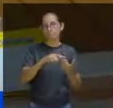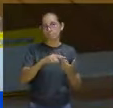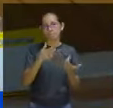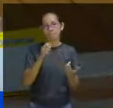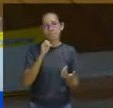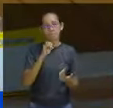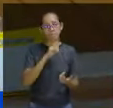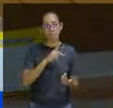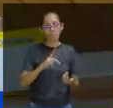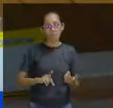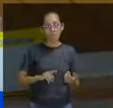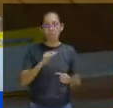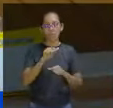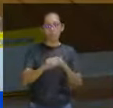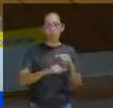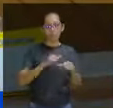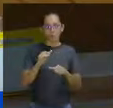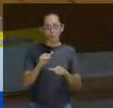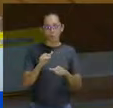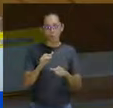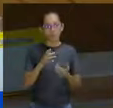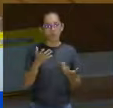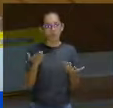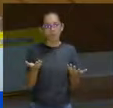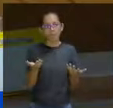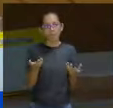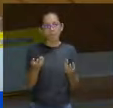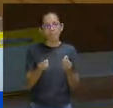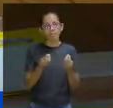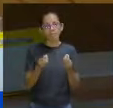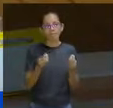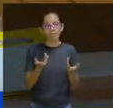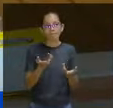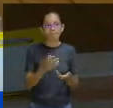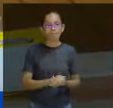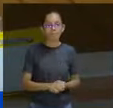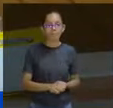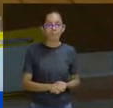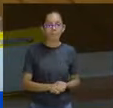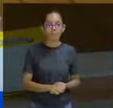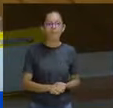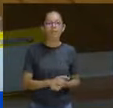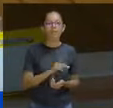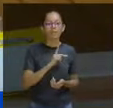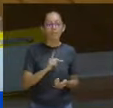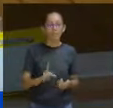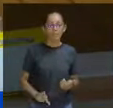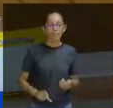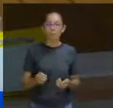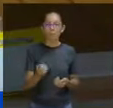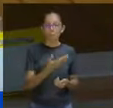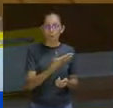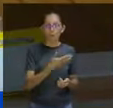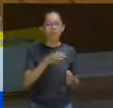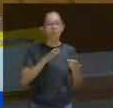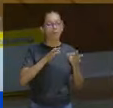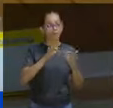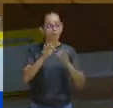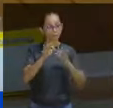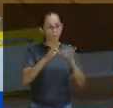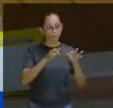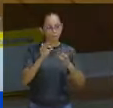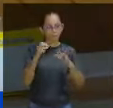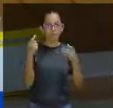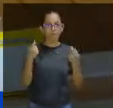partido toda desorganizada, desestruturada ou com falhas, deve ser movida por quem de direito. O